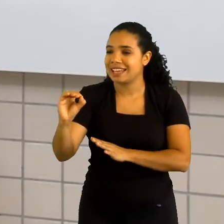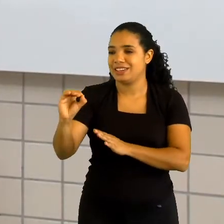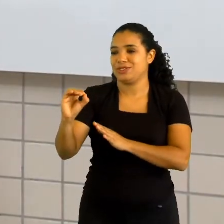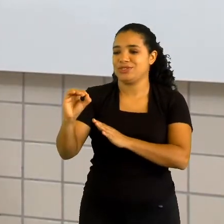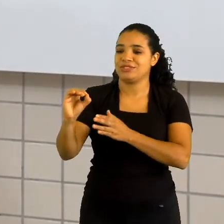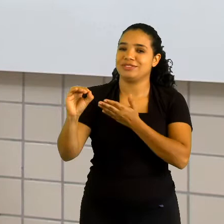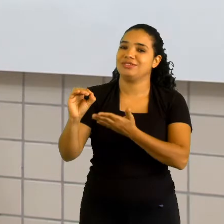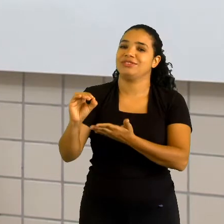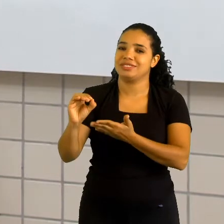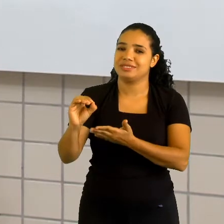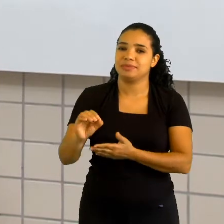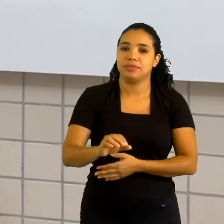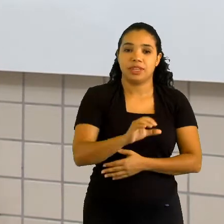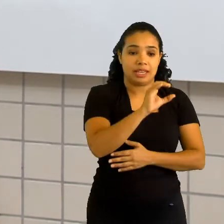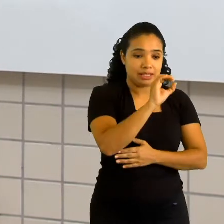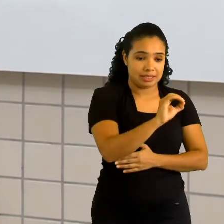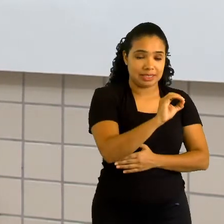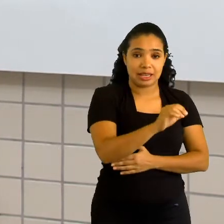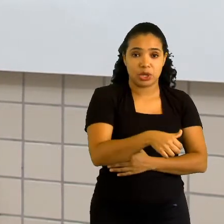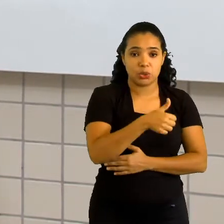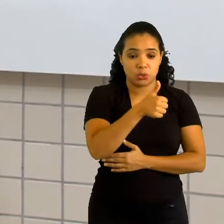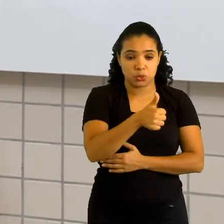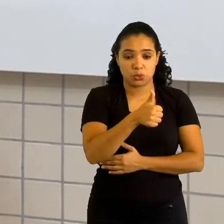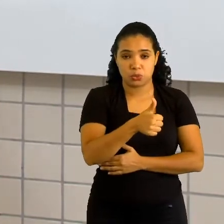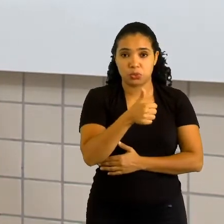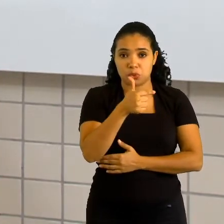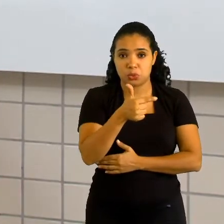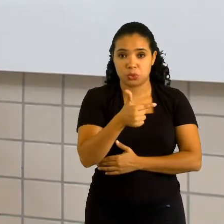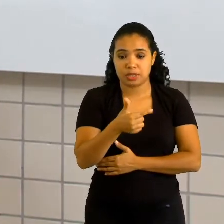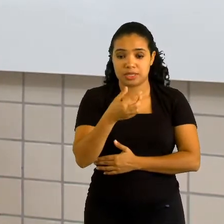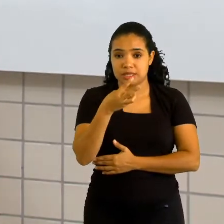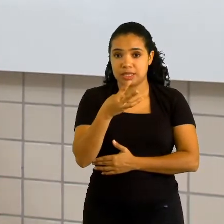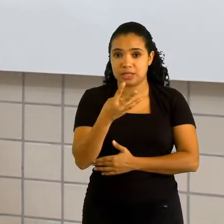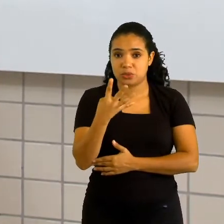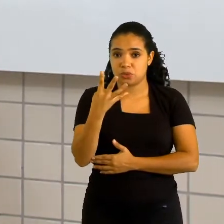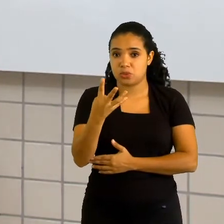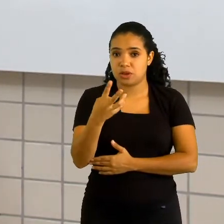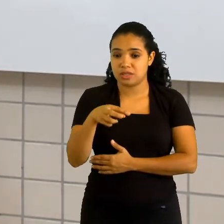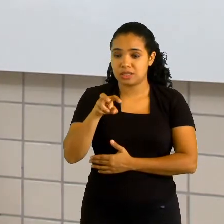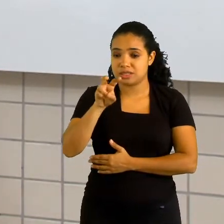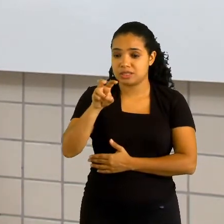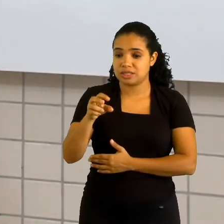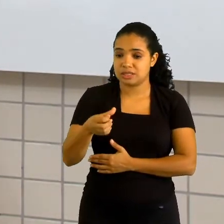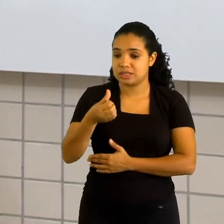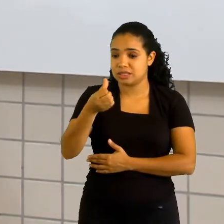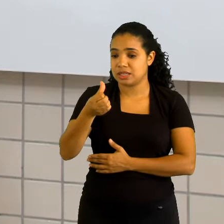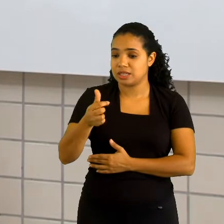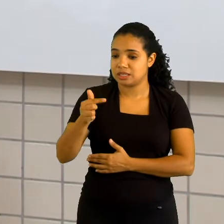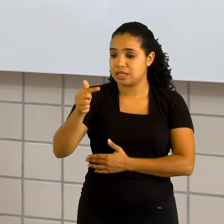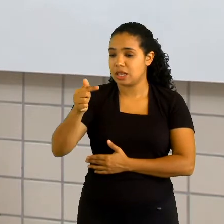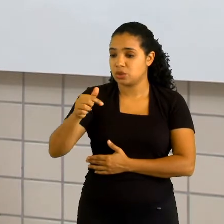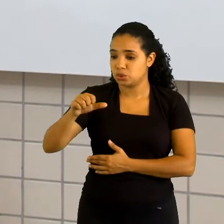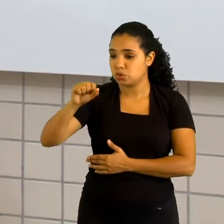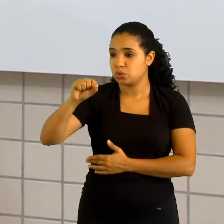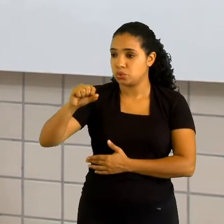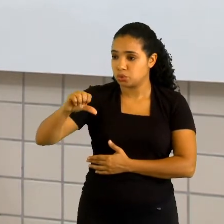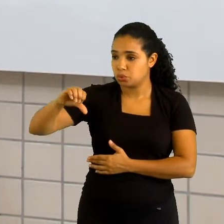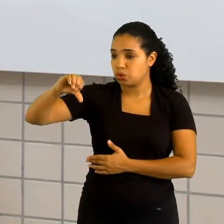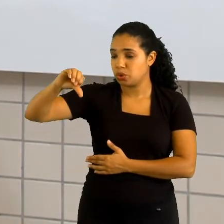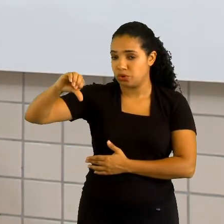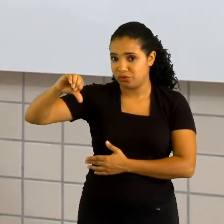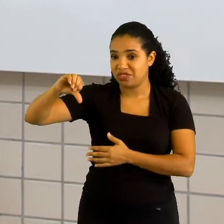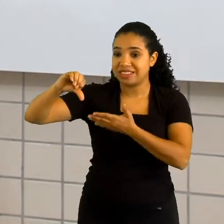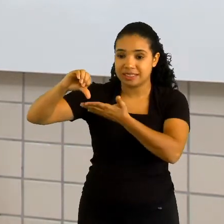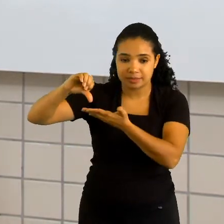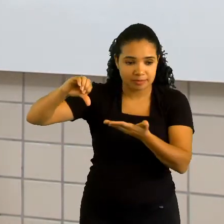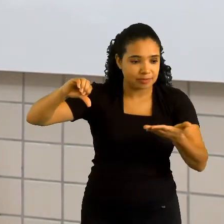com esses 10 símbolos, nós podemos representar qualquer valor no nosso sistema de numeração. Isso fez do